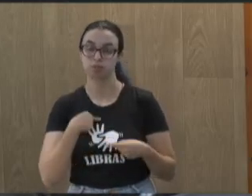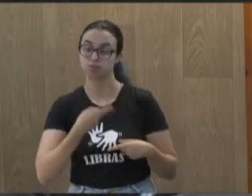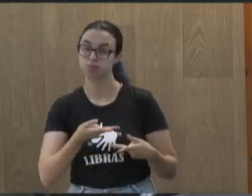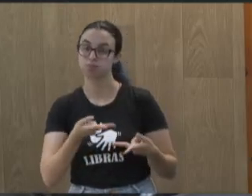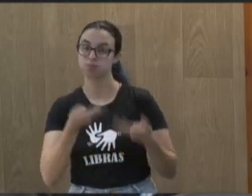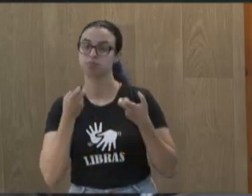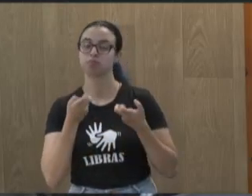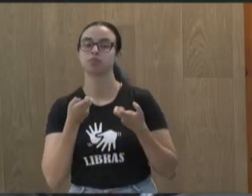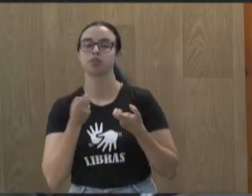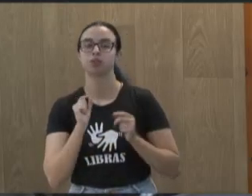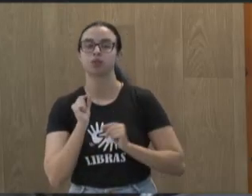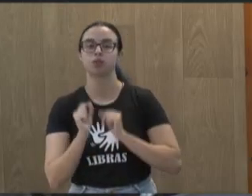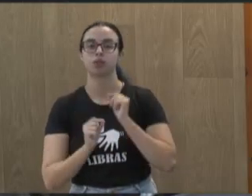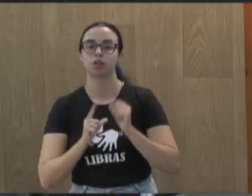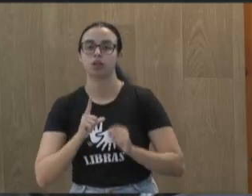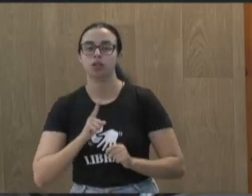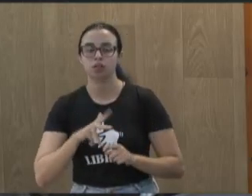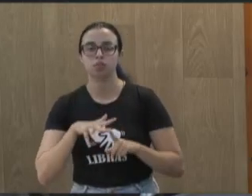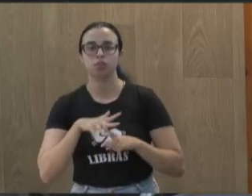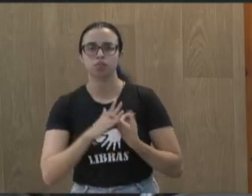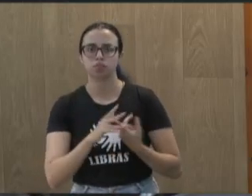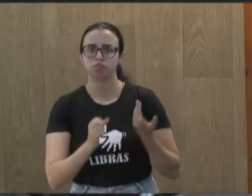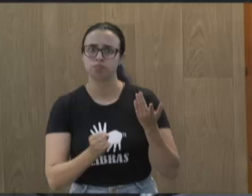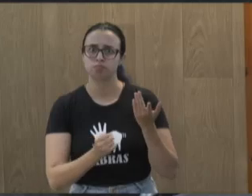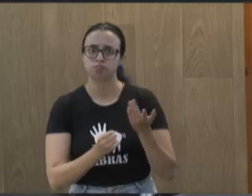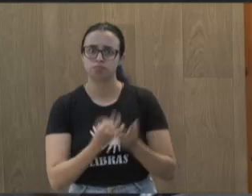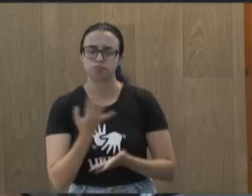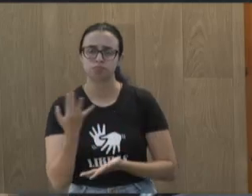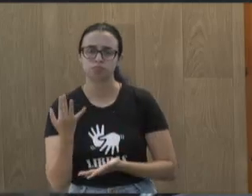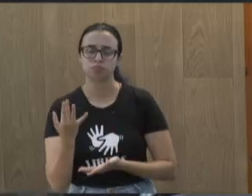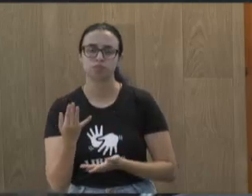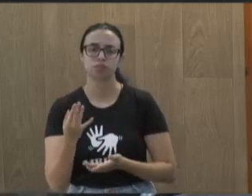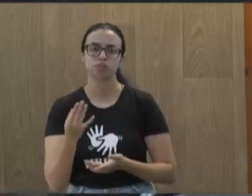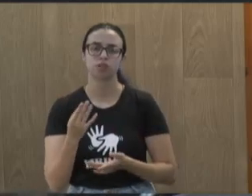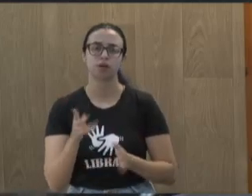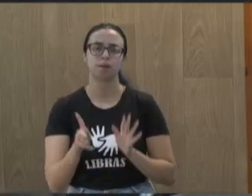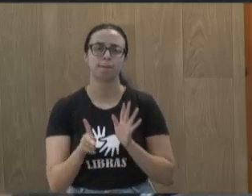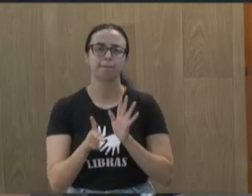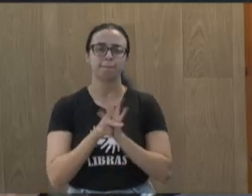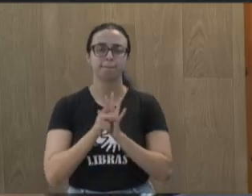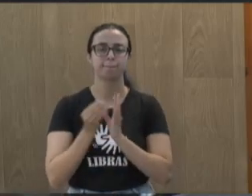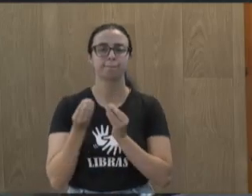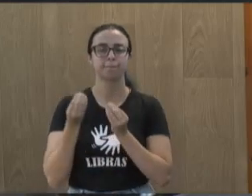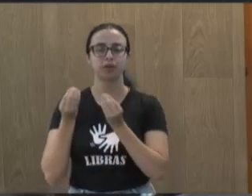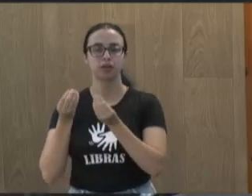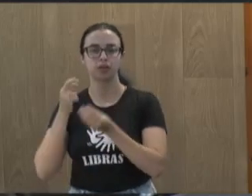perceber que teve muitas situações que foram proporcionadas para